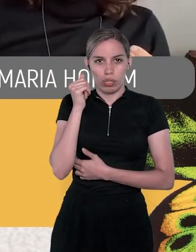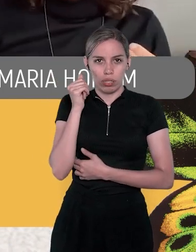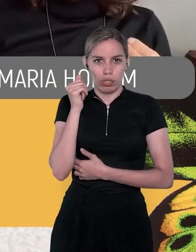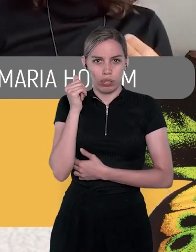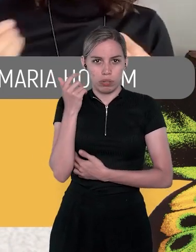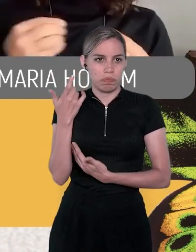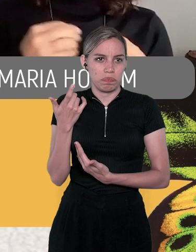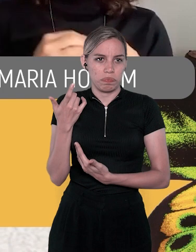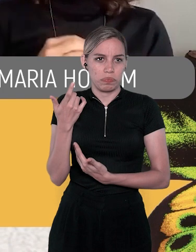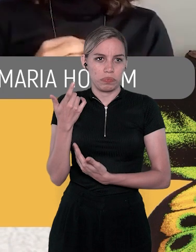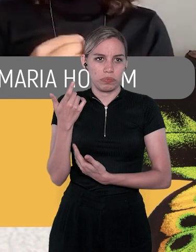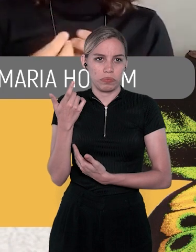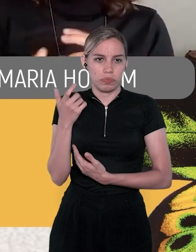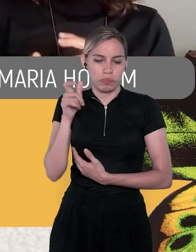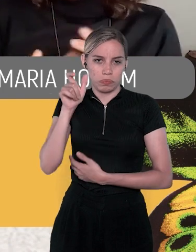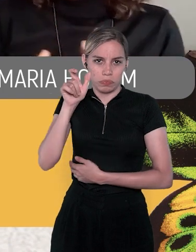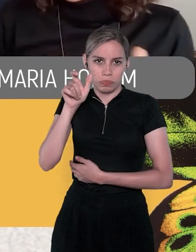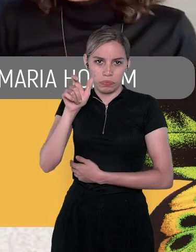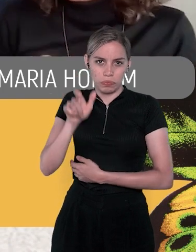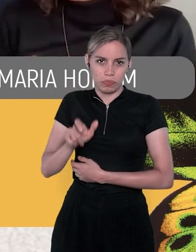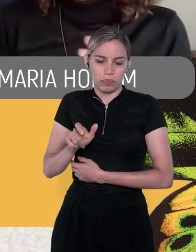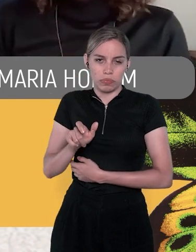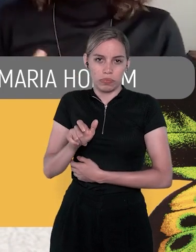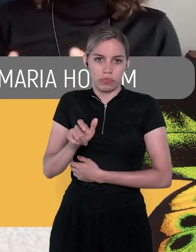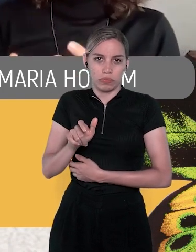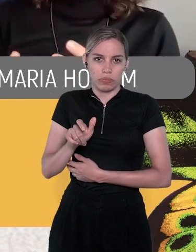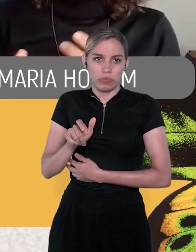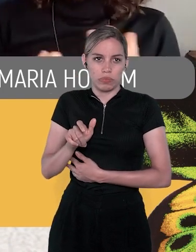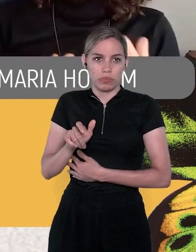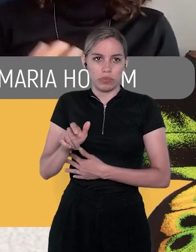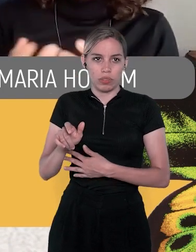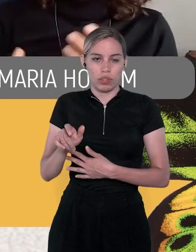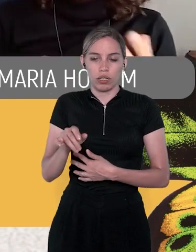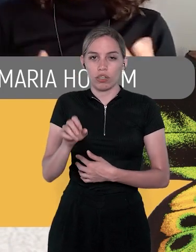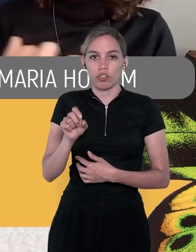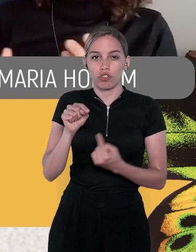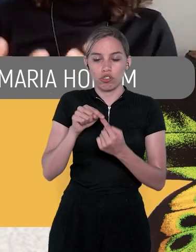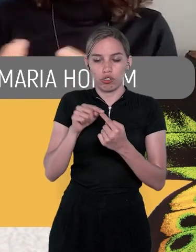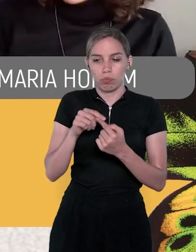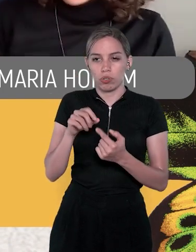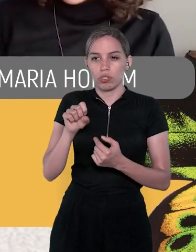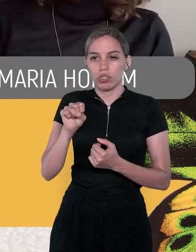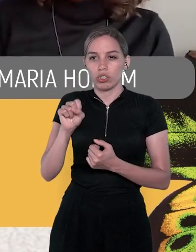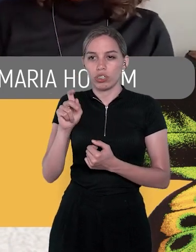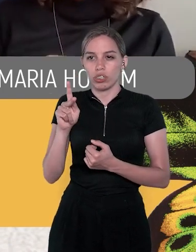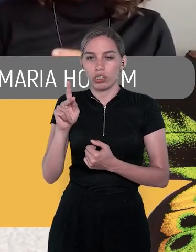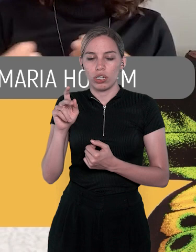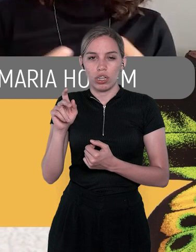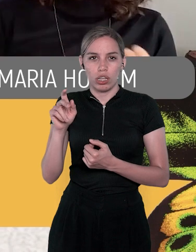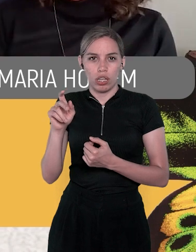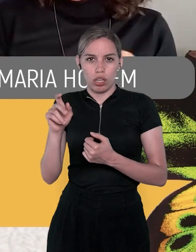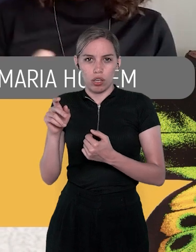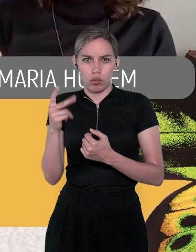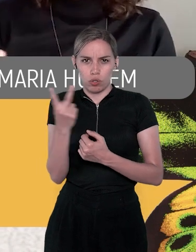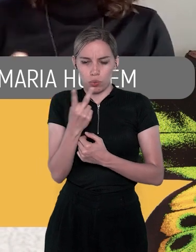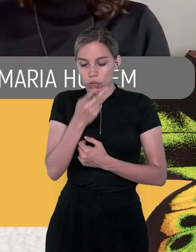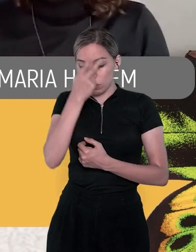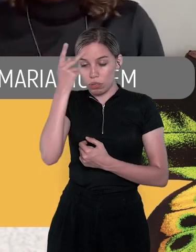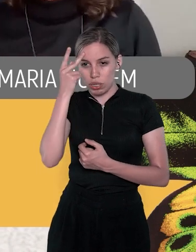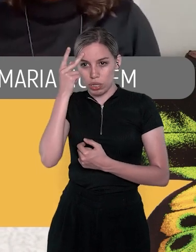Petrúquio. Então, é aquela provocação ou aquela rivalidade entre os irmãos que é